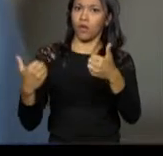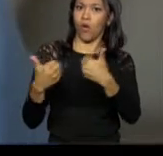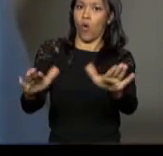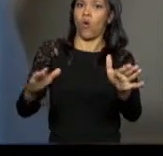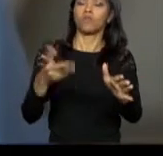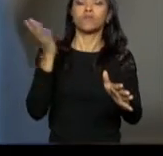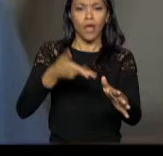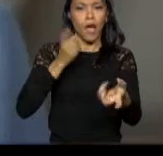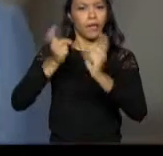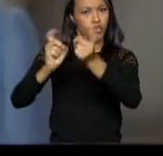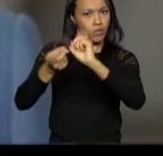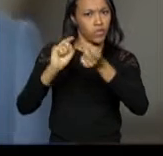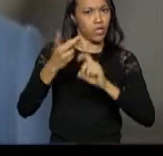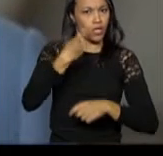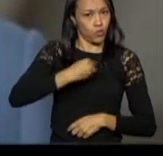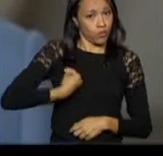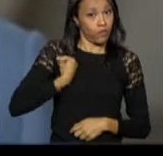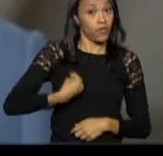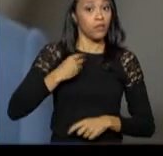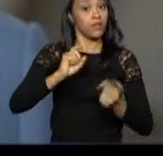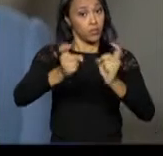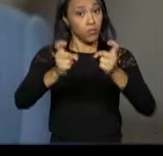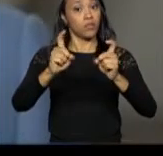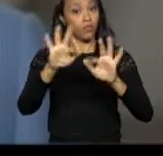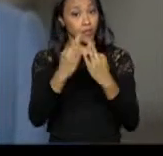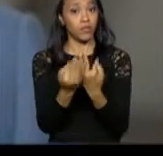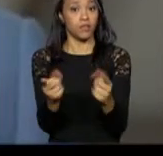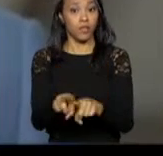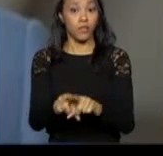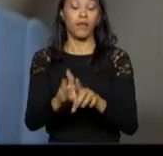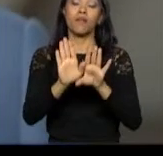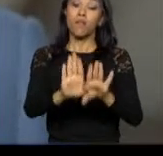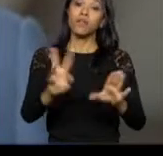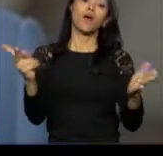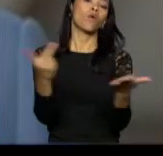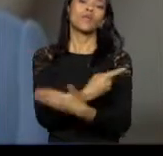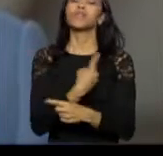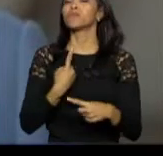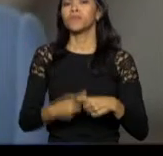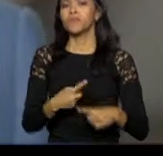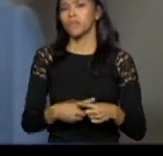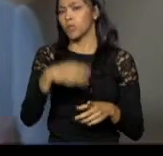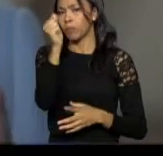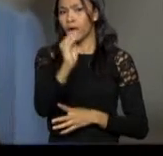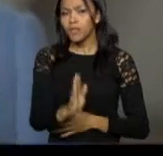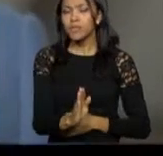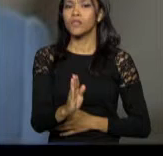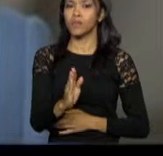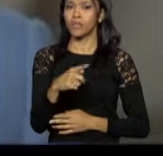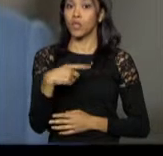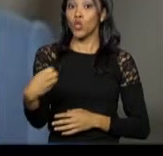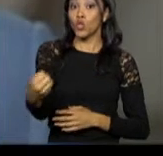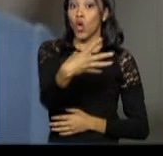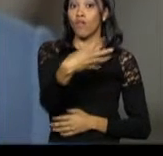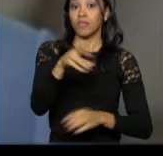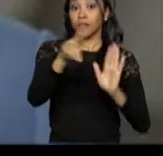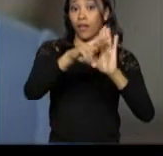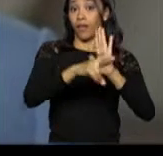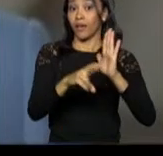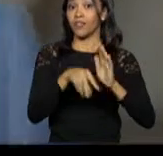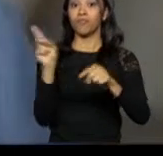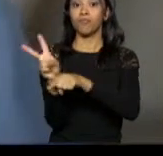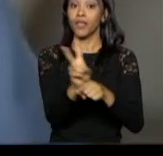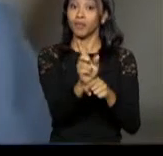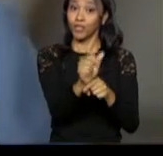administrar melhor sua vida e a de sua família. Mas isso ocorre também porque o Brasil criou novas linhas de crédito para as